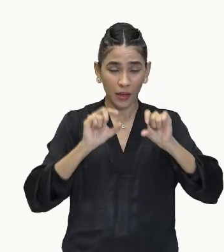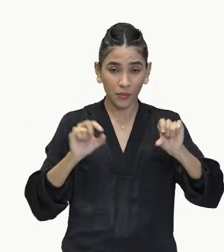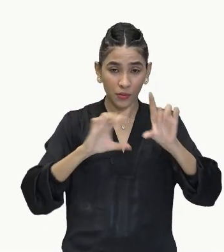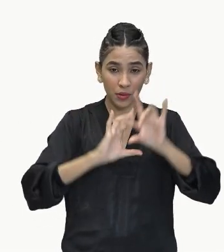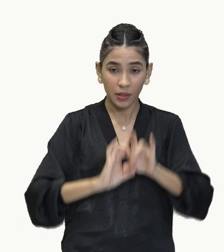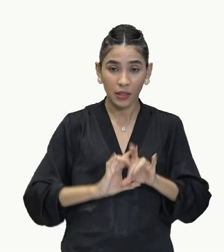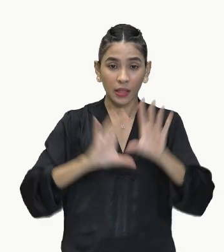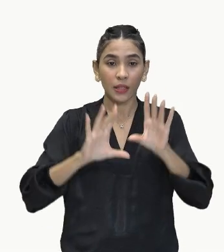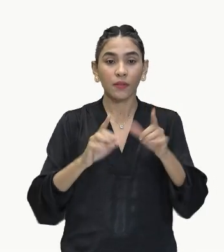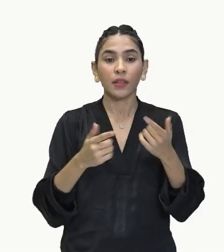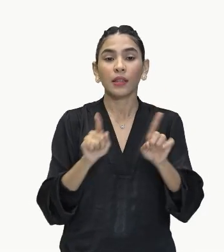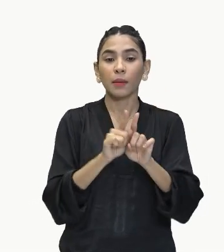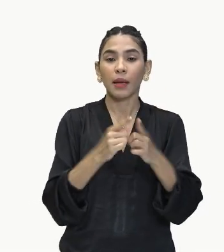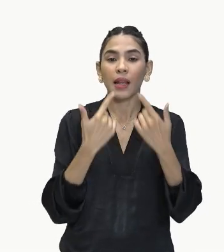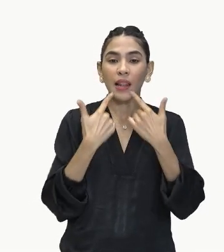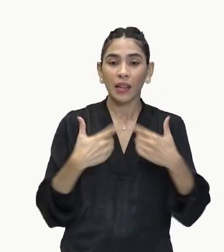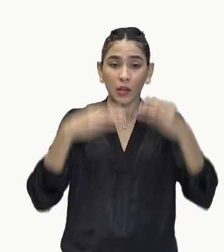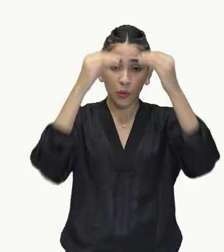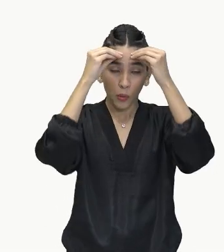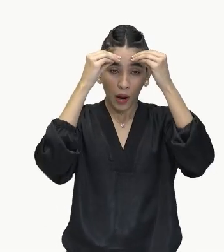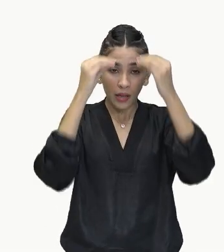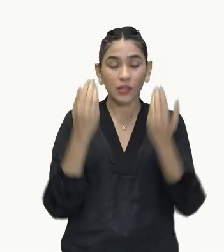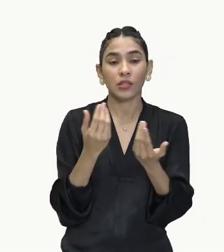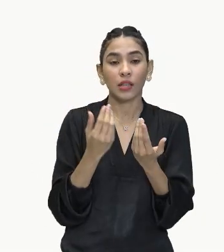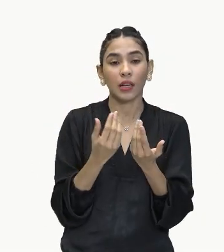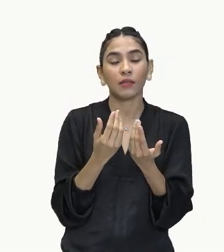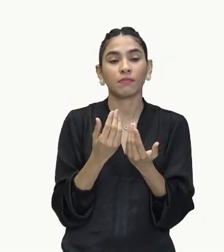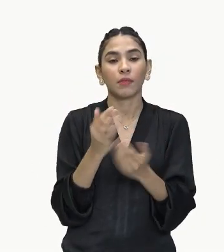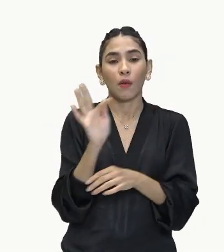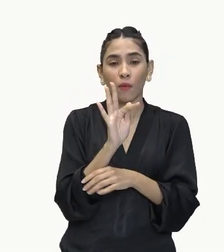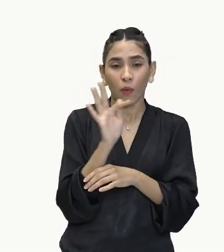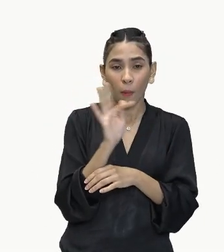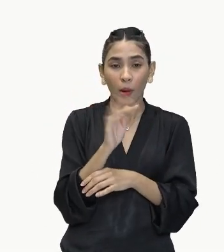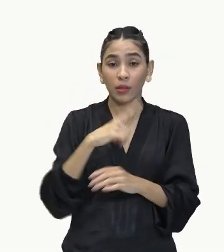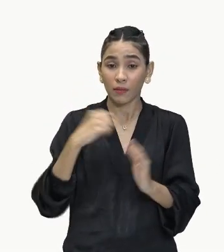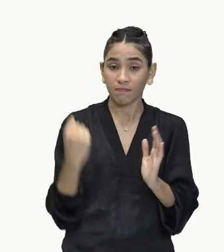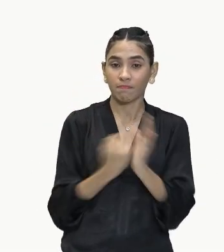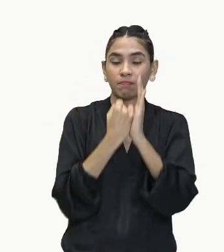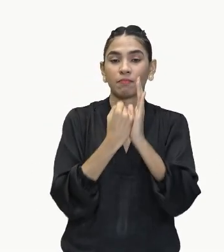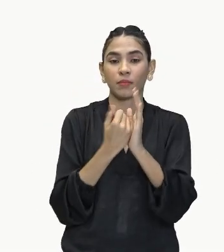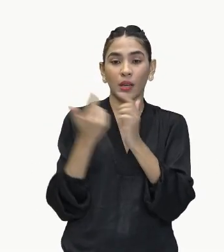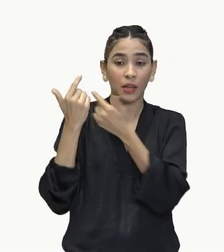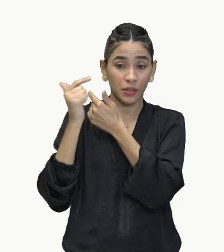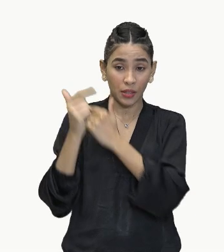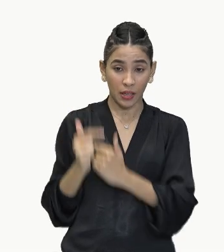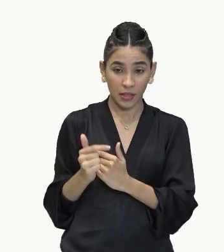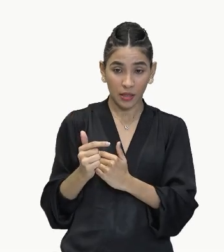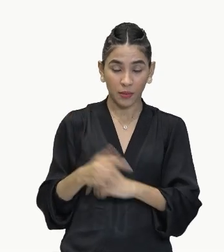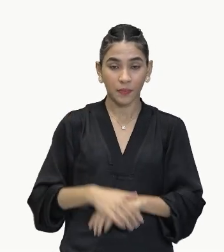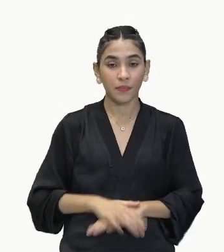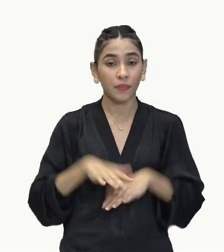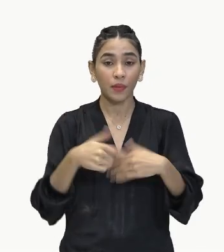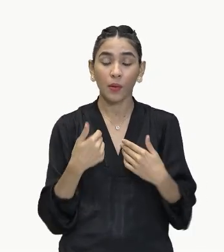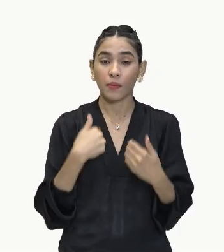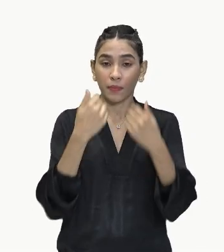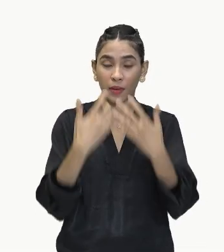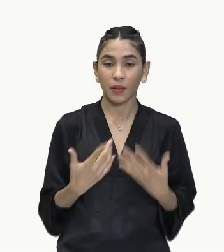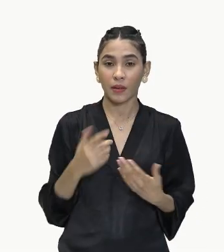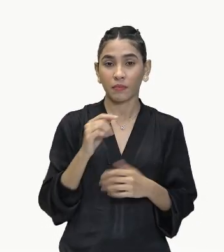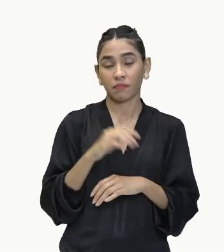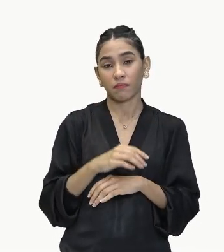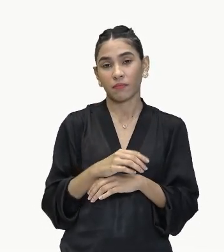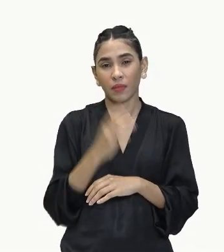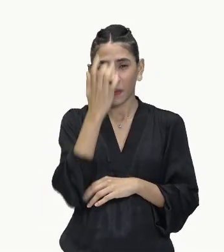livres e linguagem coloquial, marcaram essa geração. Então, pessoal, aquilo que eu falei para vocês, será que foi